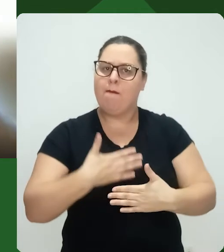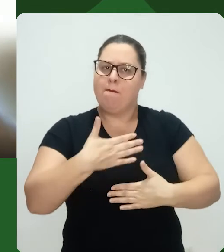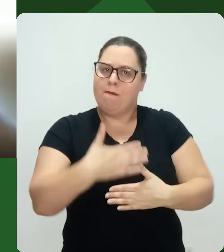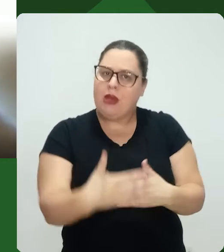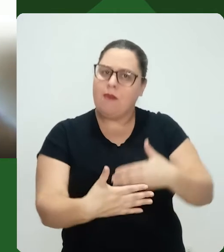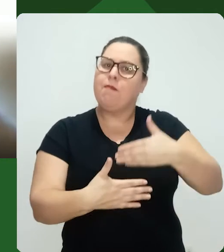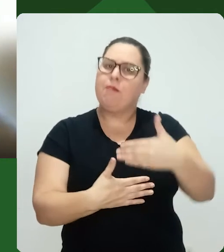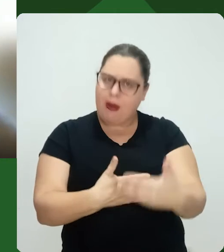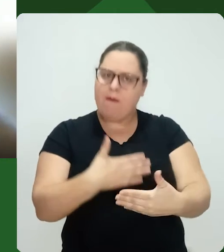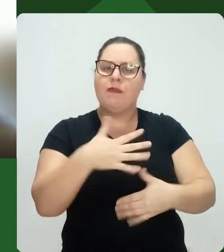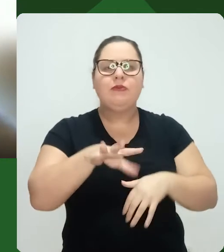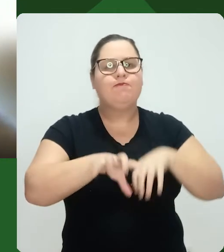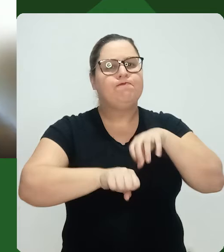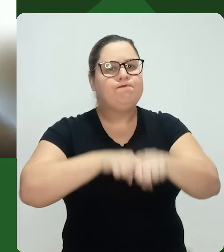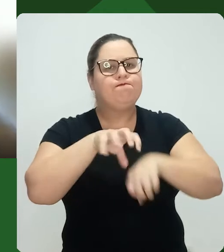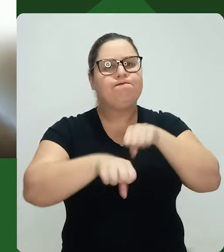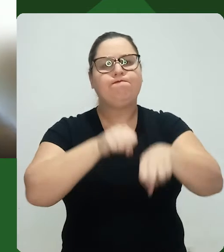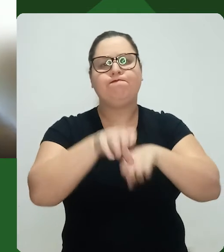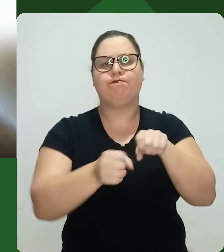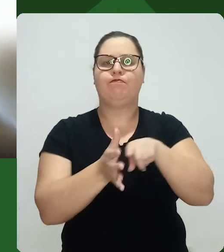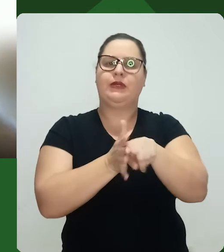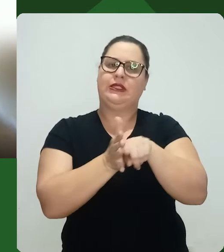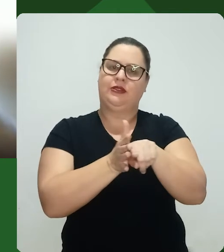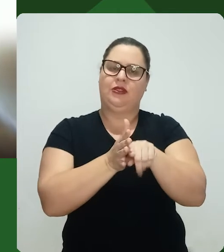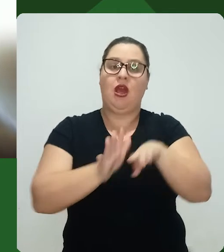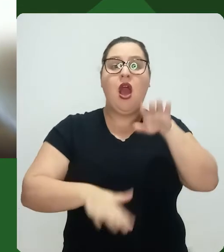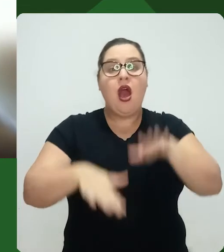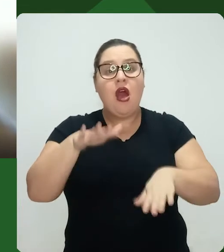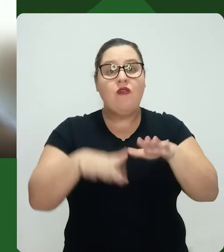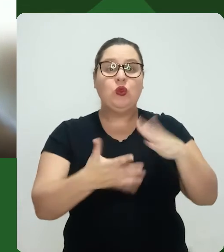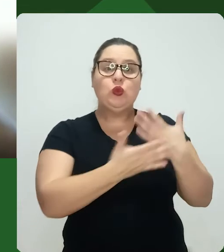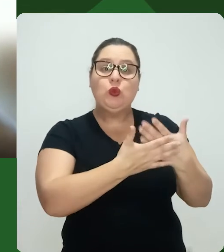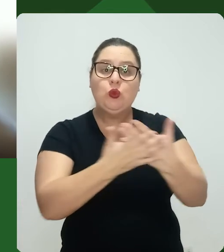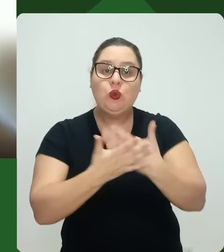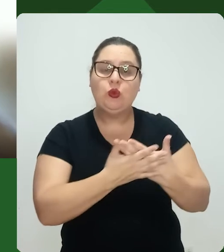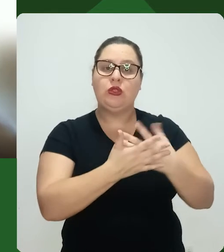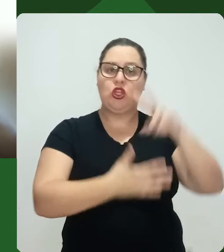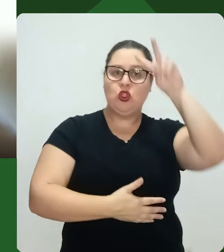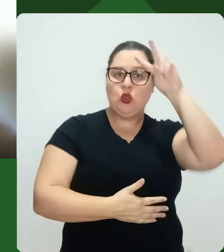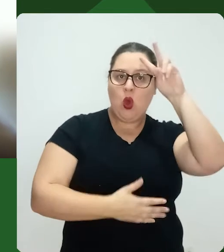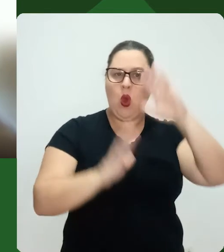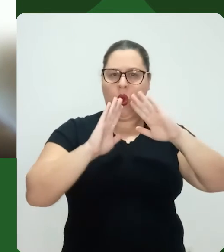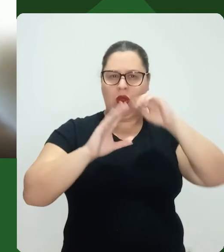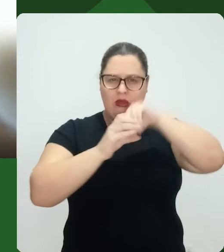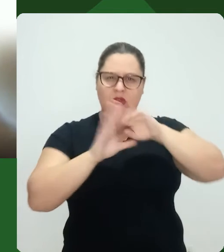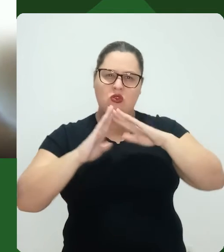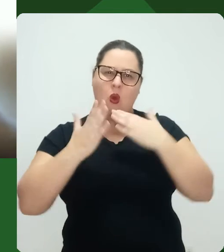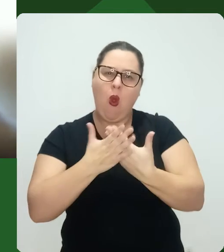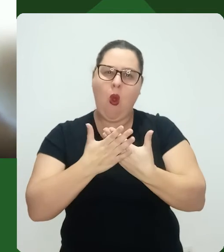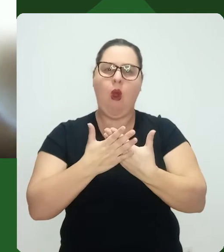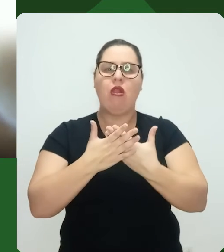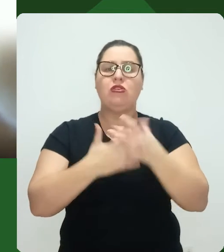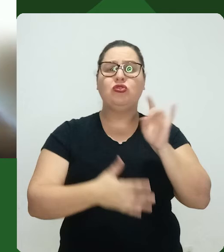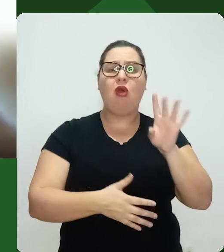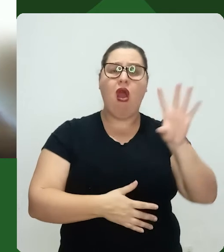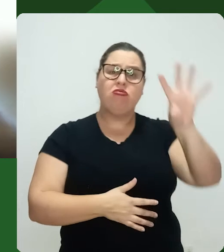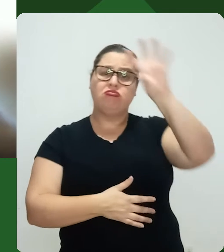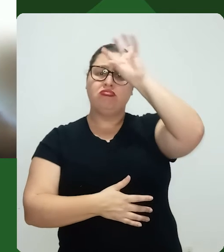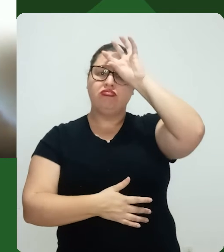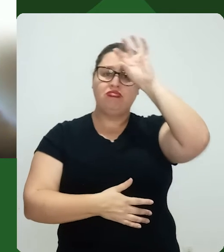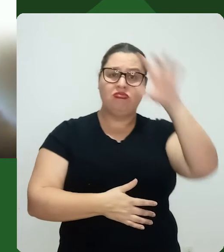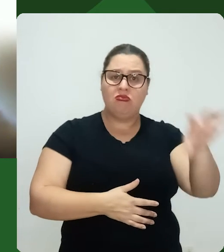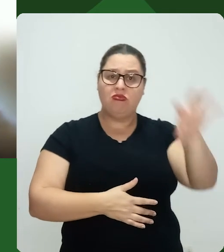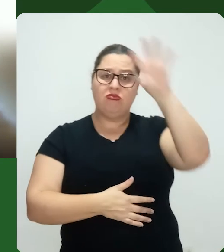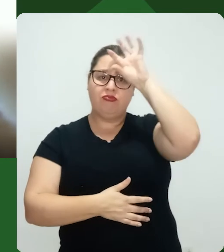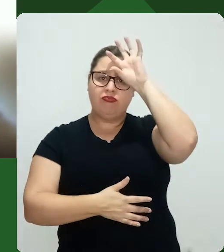está sendo sempre construído a partir de pesquisa, né? E muitas vezes a gente estuda a história na escola como aquela coisa